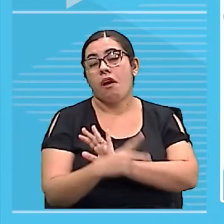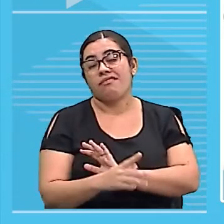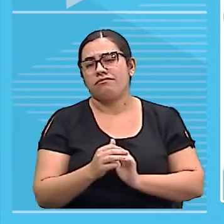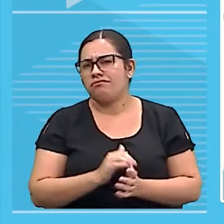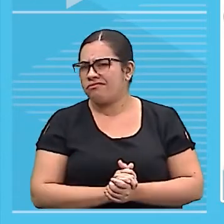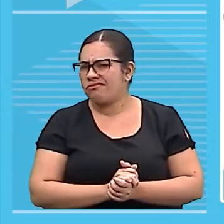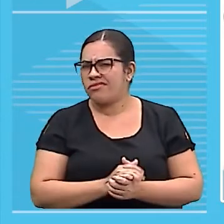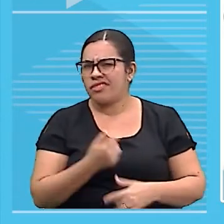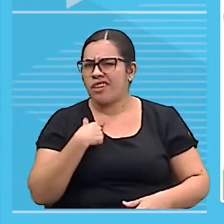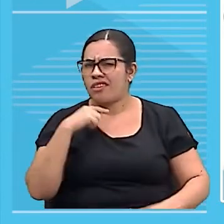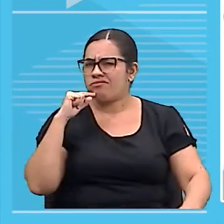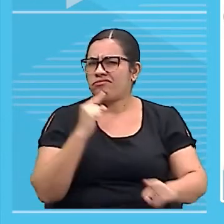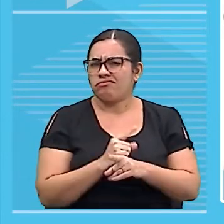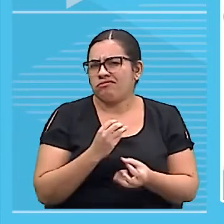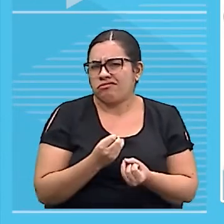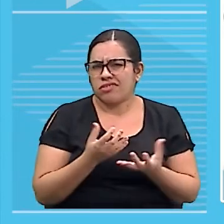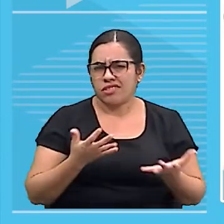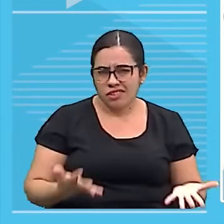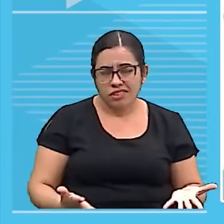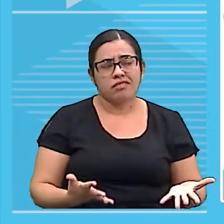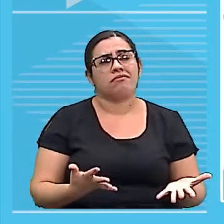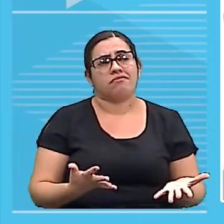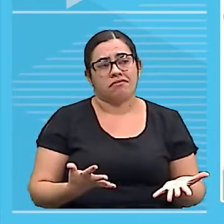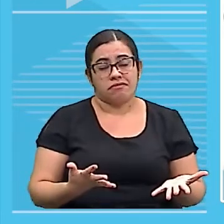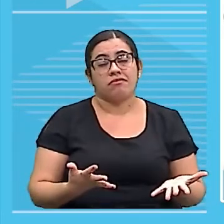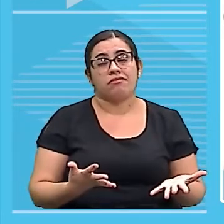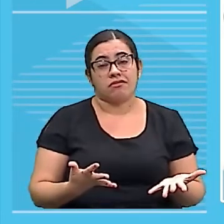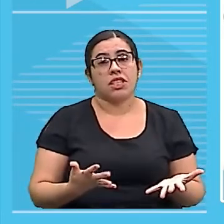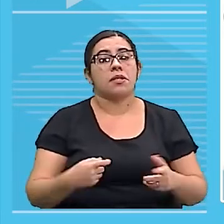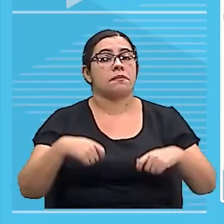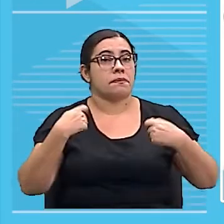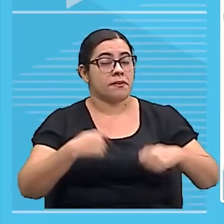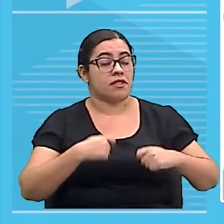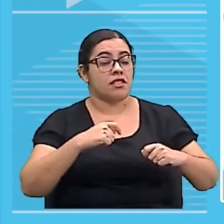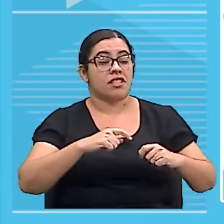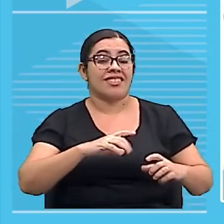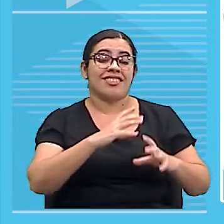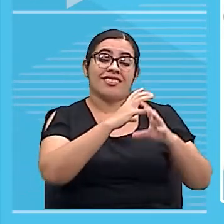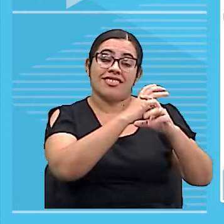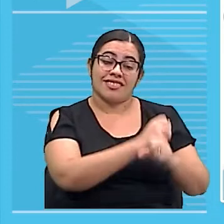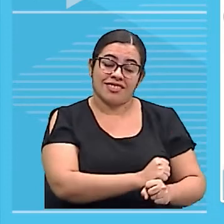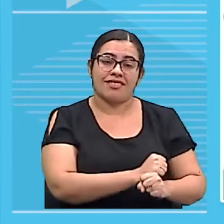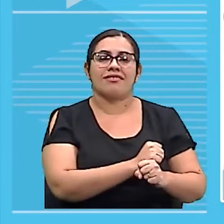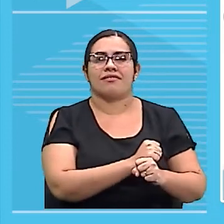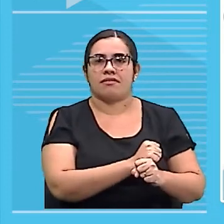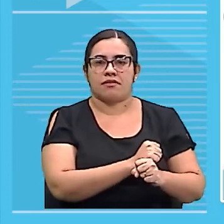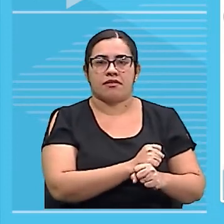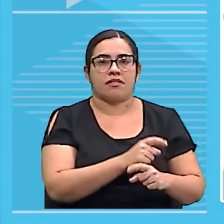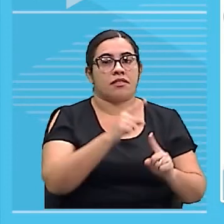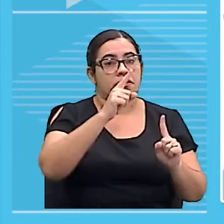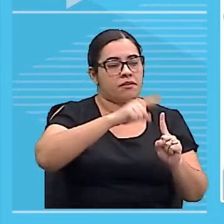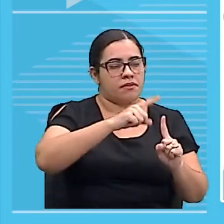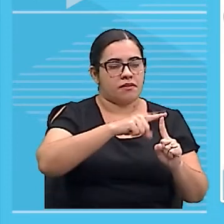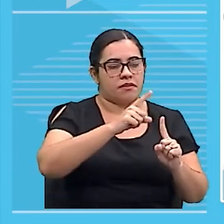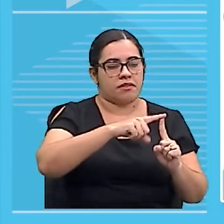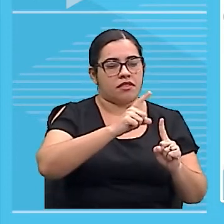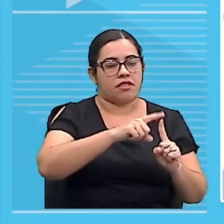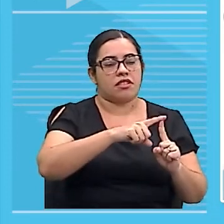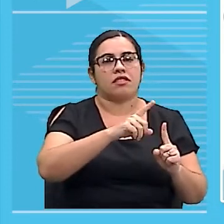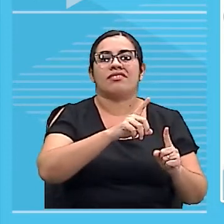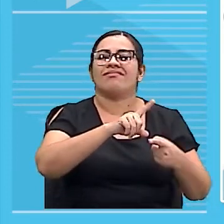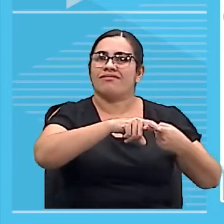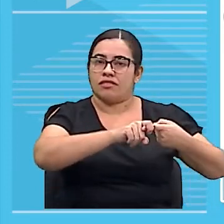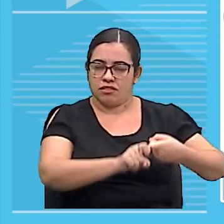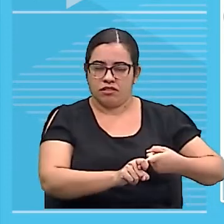e como é que eu descubra essa atenção Total eu vou somar atenção do primeiro resistor